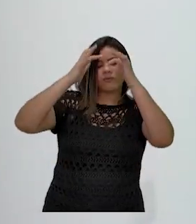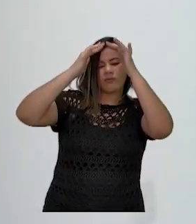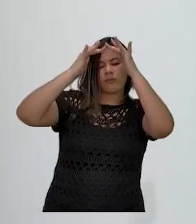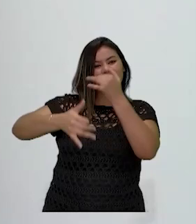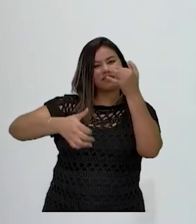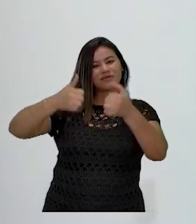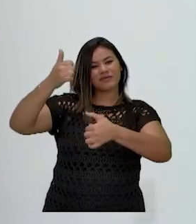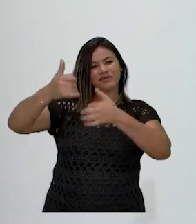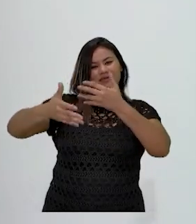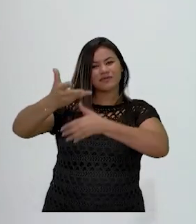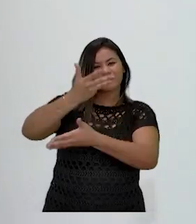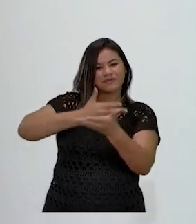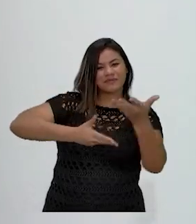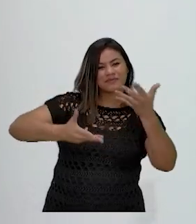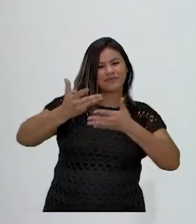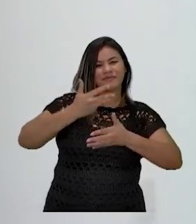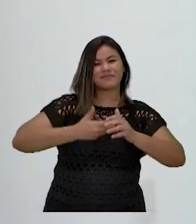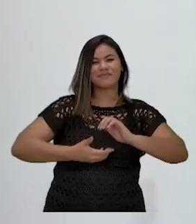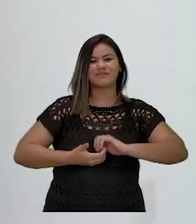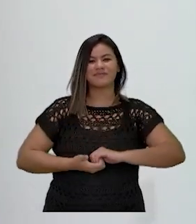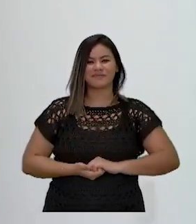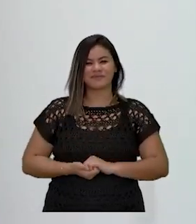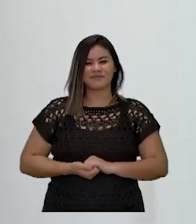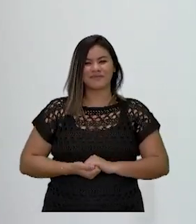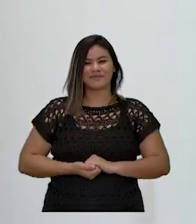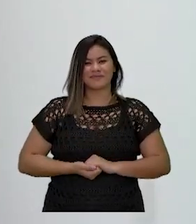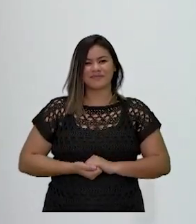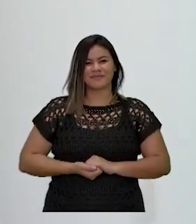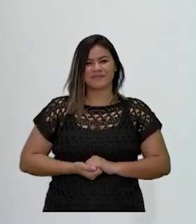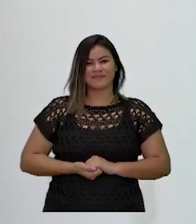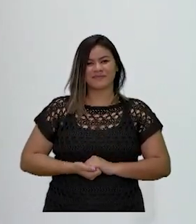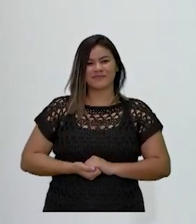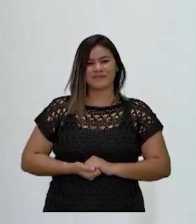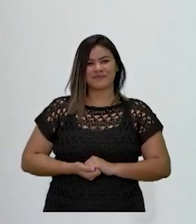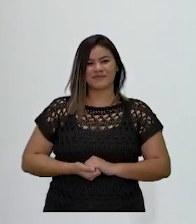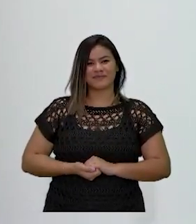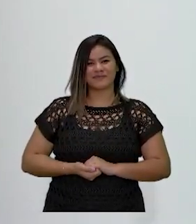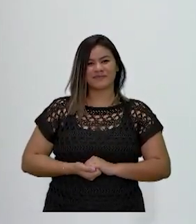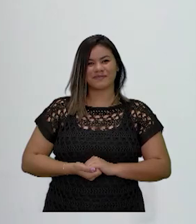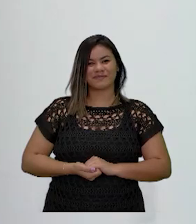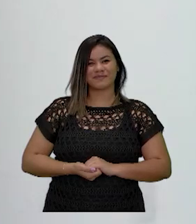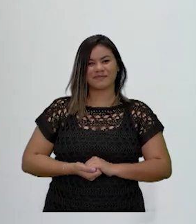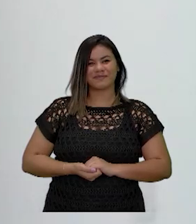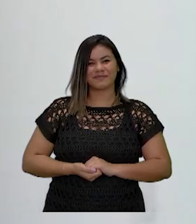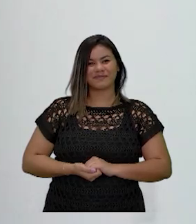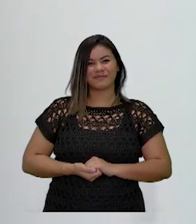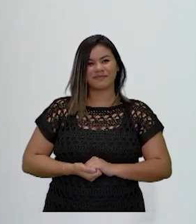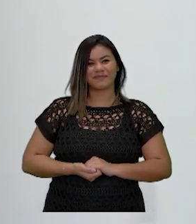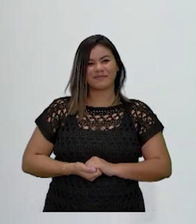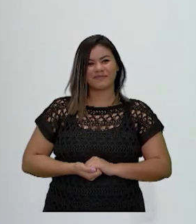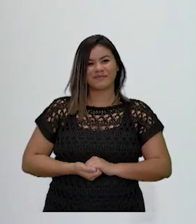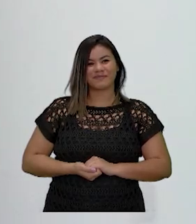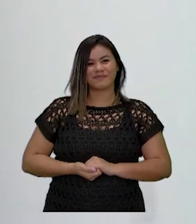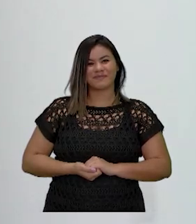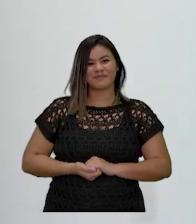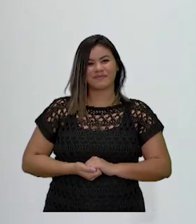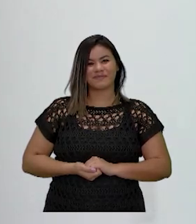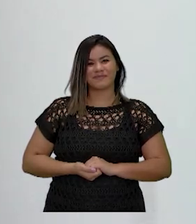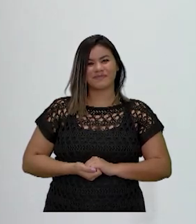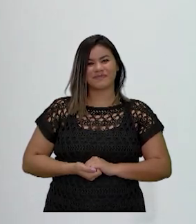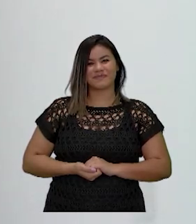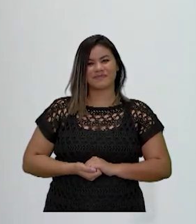gravou de memória, fez anotações e vai tentar colocar nessa tabela os sonhos do colega, como ele pretende